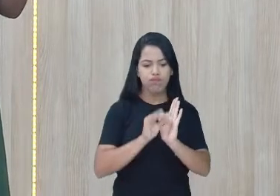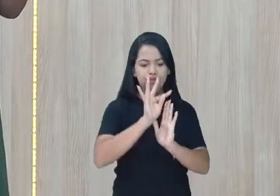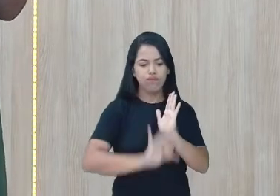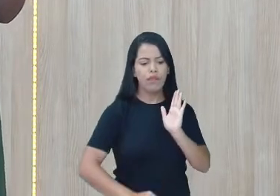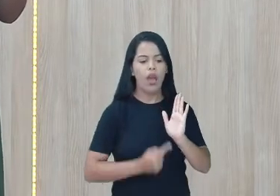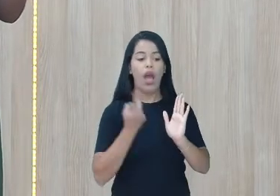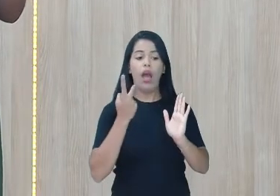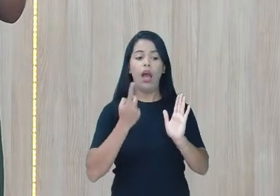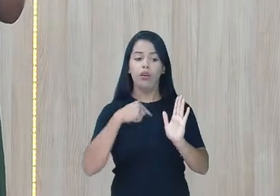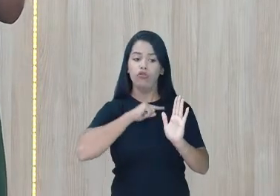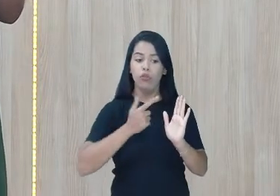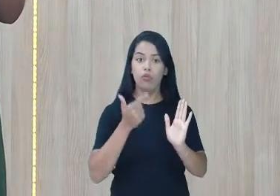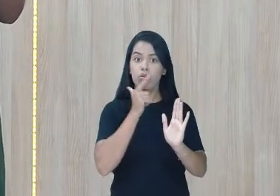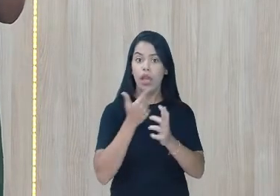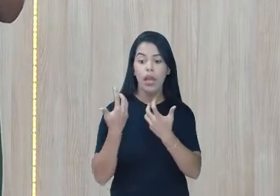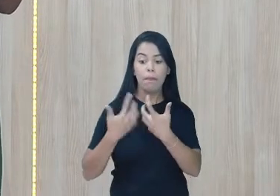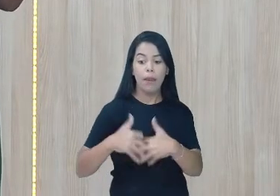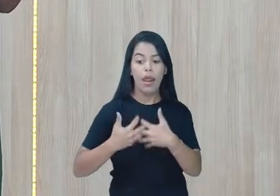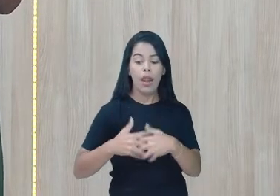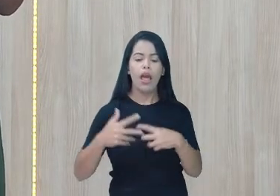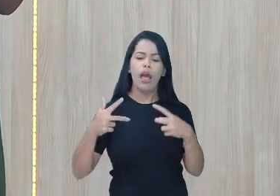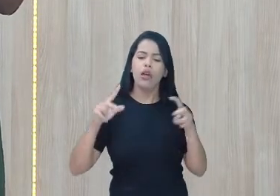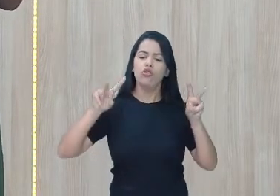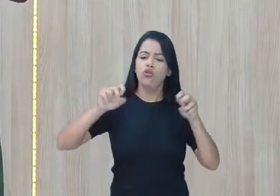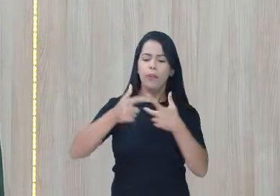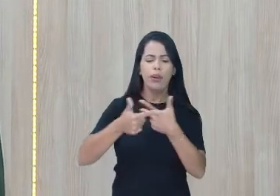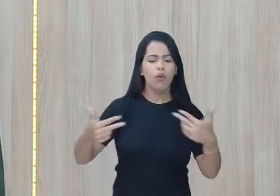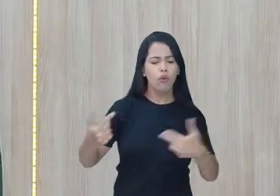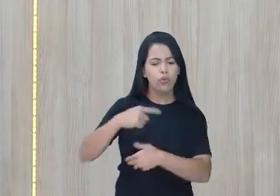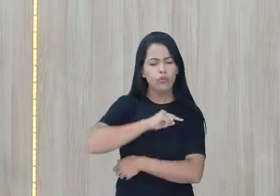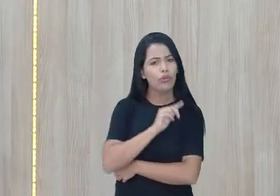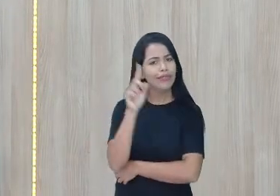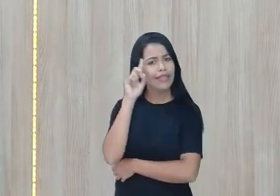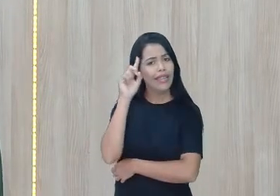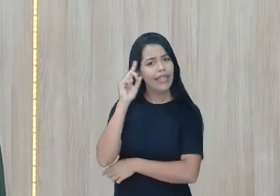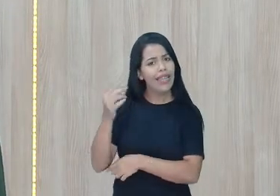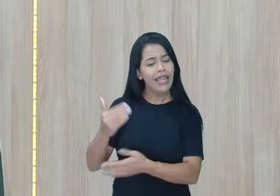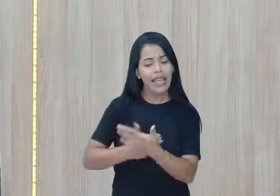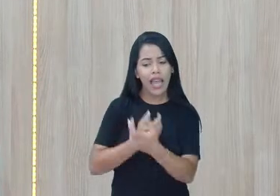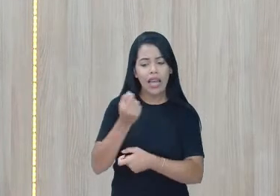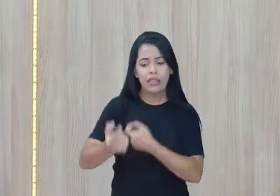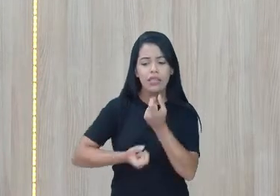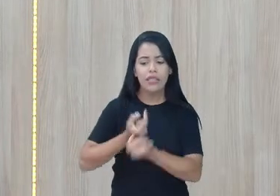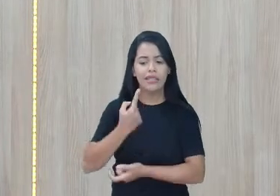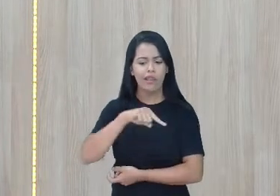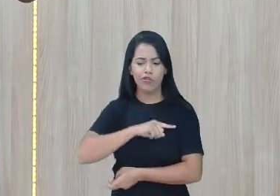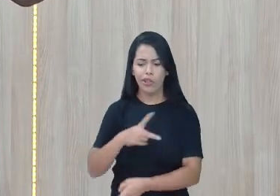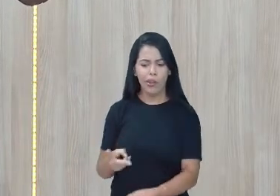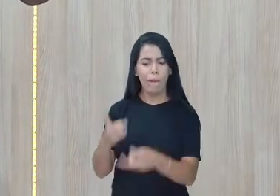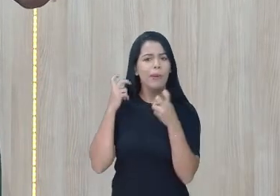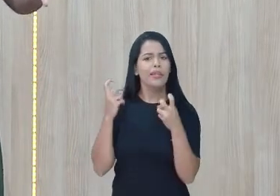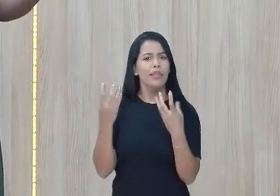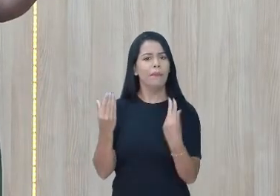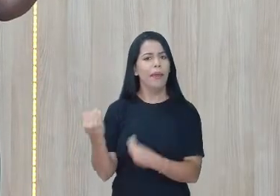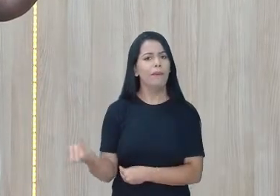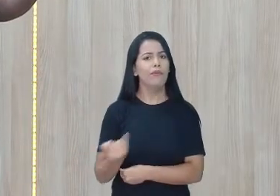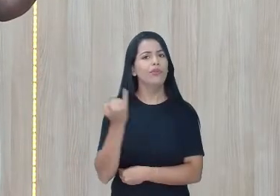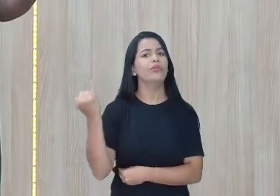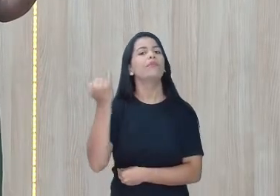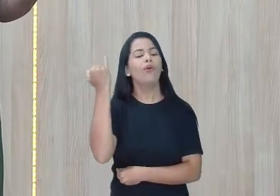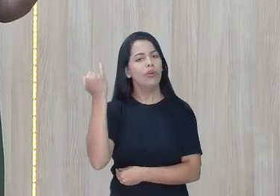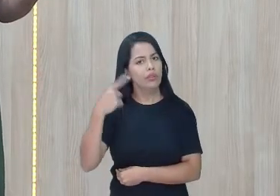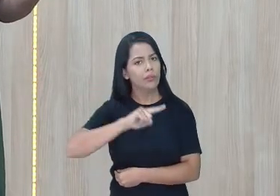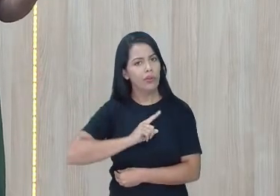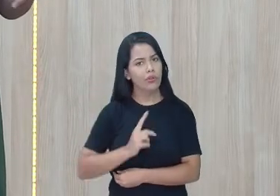sobre objetos que estão no nosso dia a dia e a gente nem se dá conta de que são incrivelmente relevantes para a